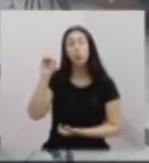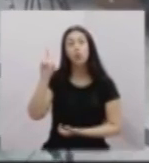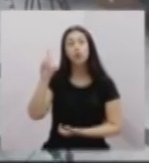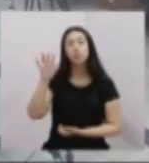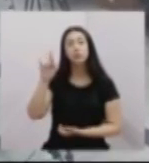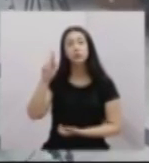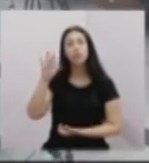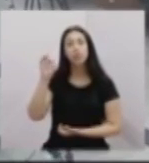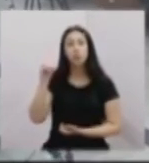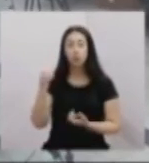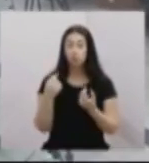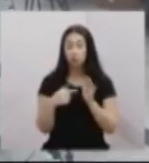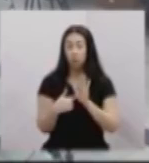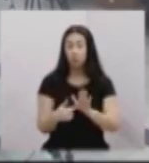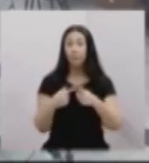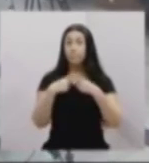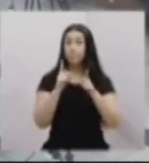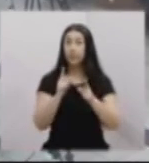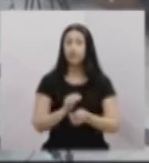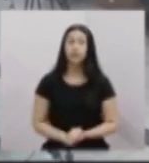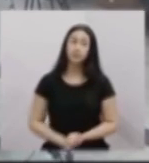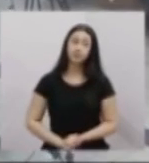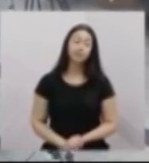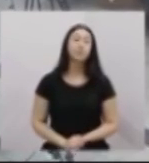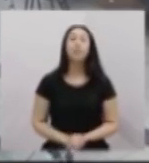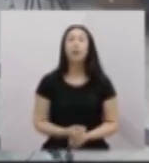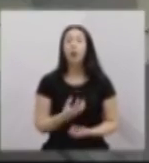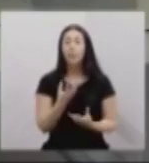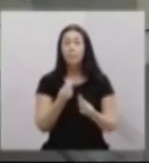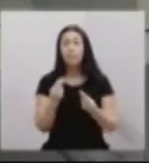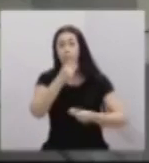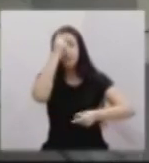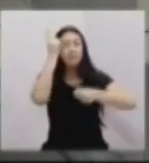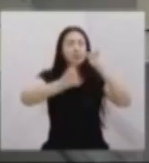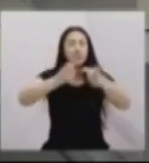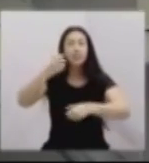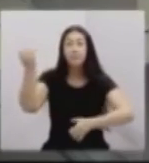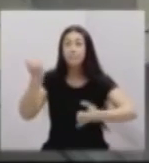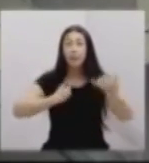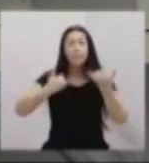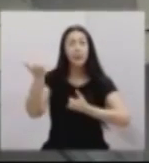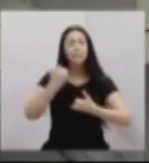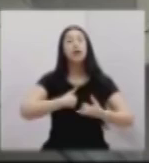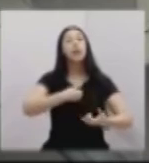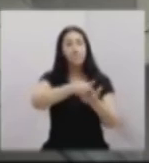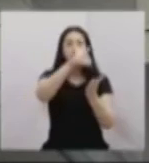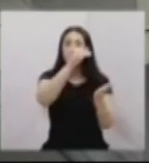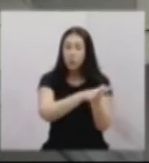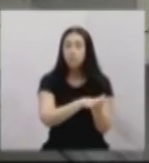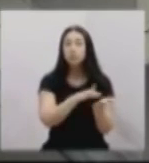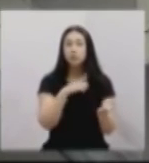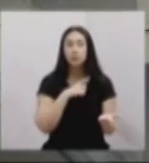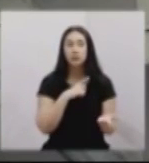Salomão. Mas eu recebi dezenas de casos de pessoas, de comerciantes que foram autuados,